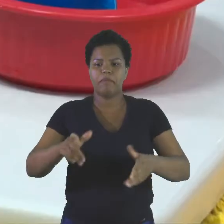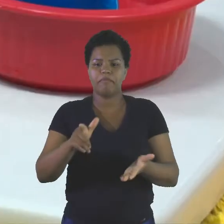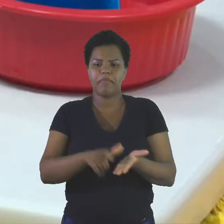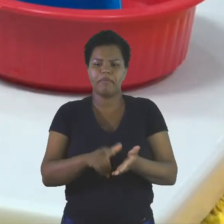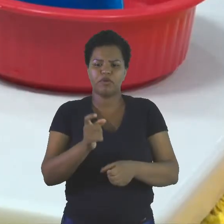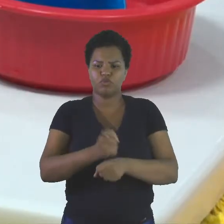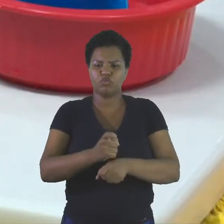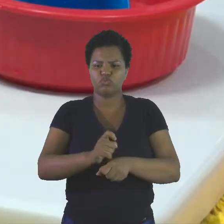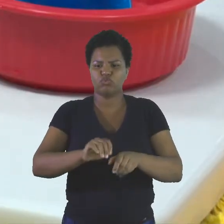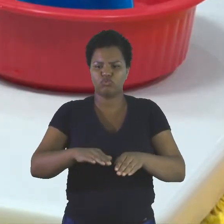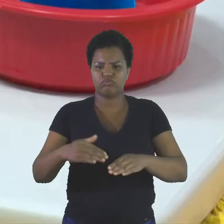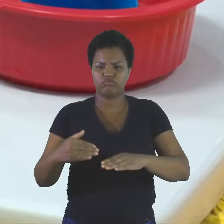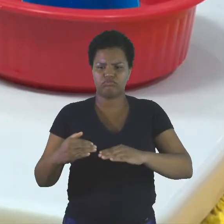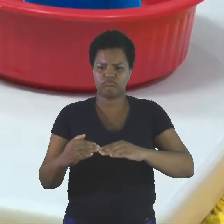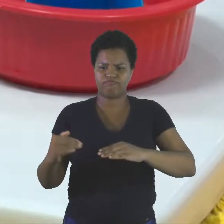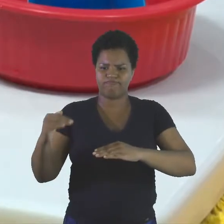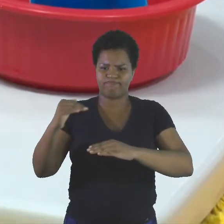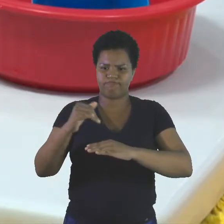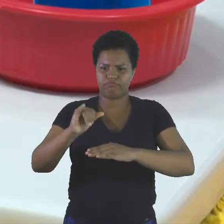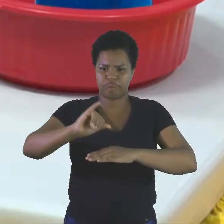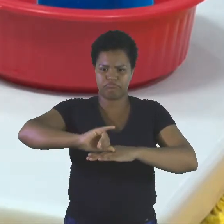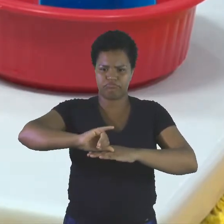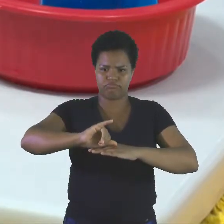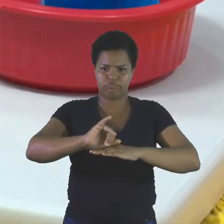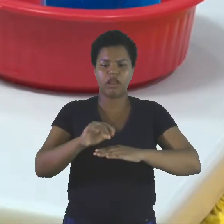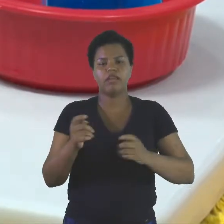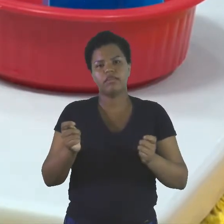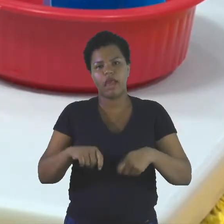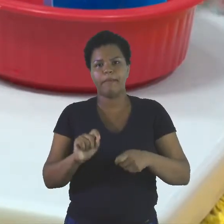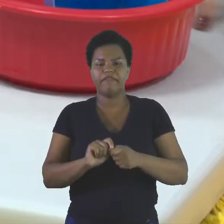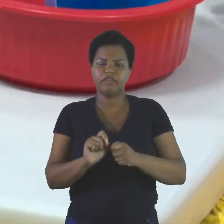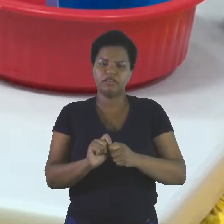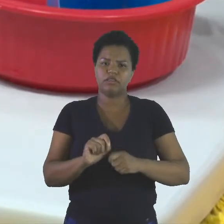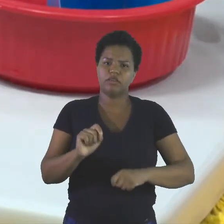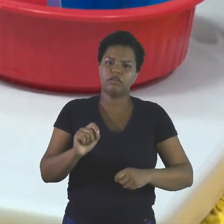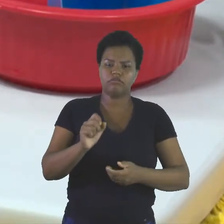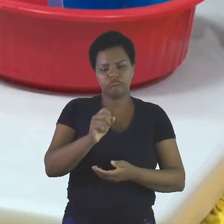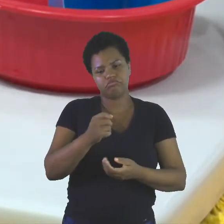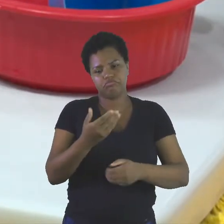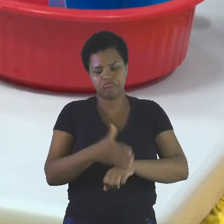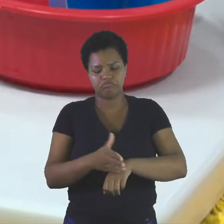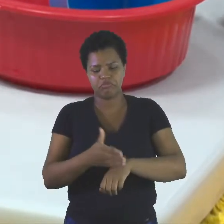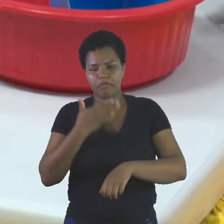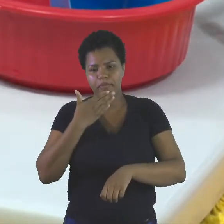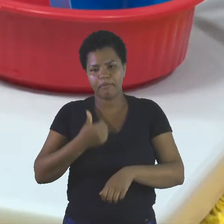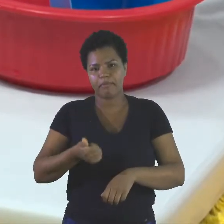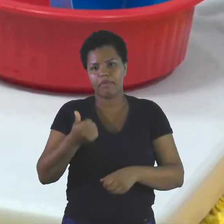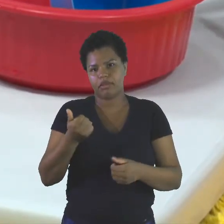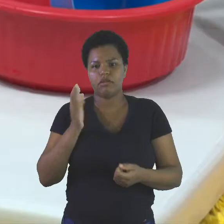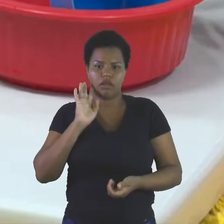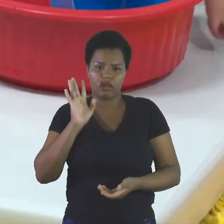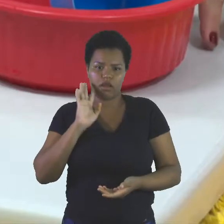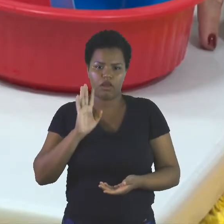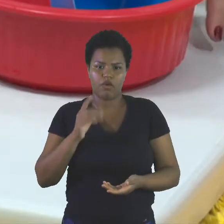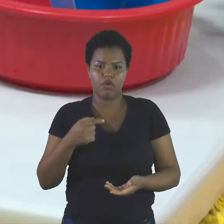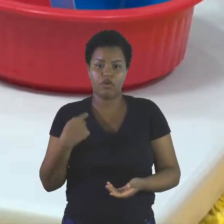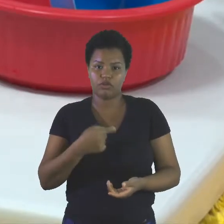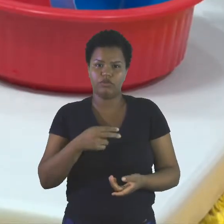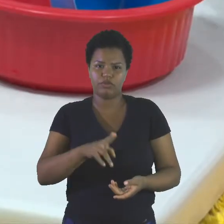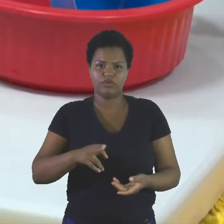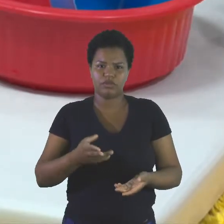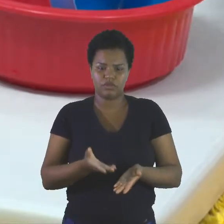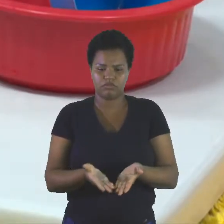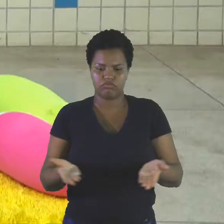papelão de forma que dê para fazer essa atividade bem legal aqui nós estamos utilizando essa bancada de plástico mas pode ser no chão